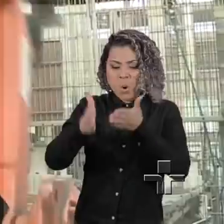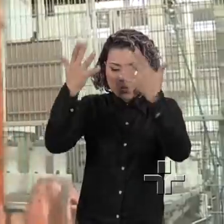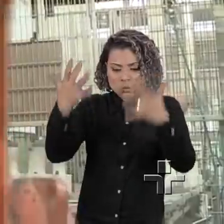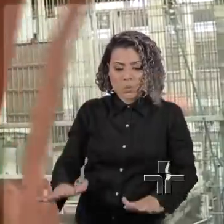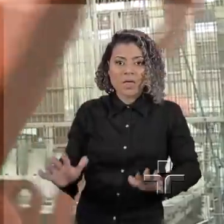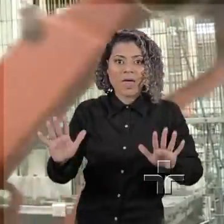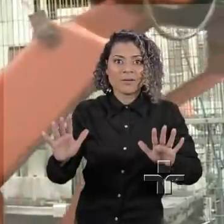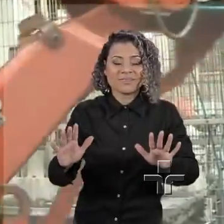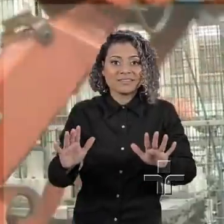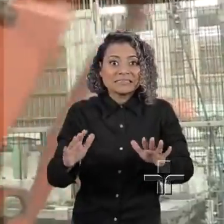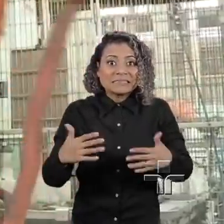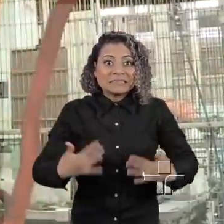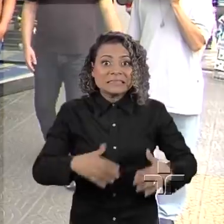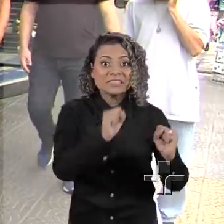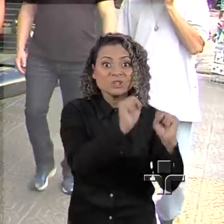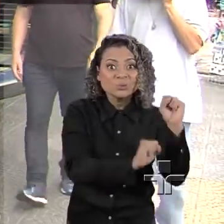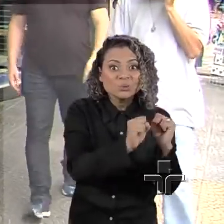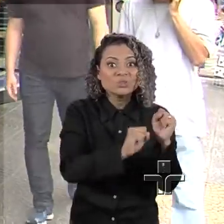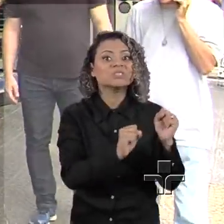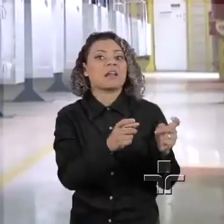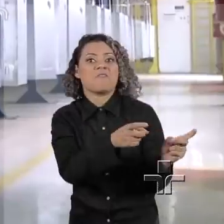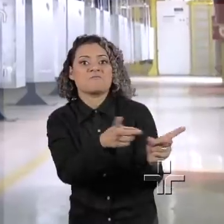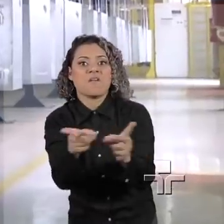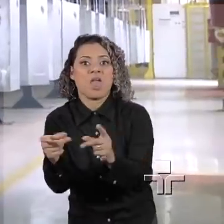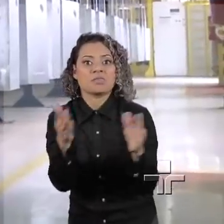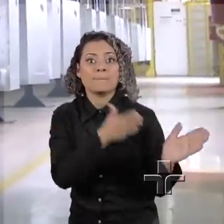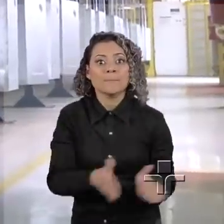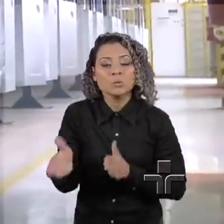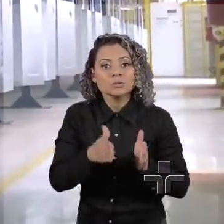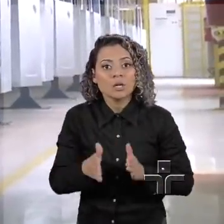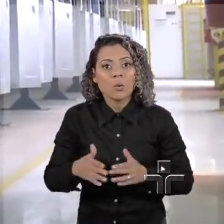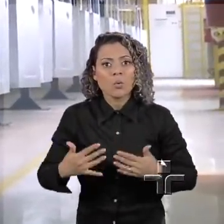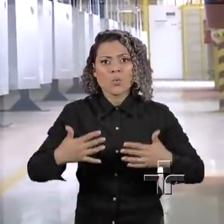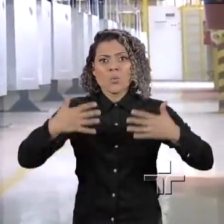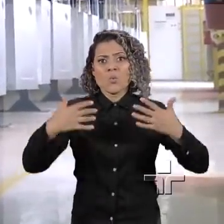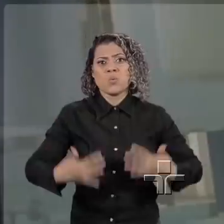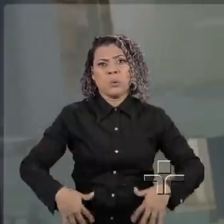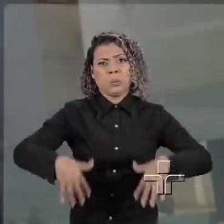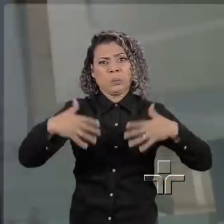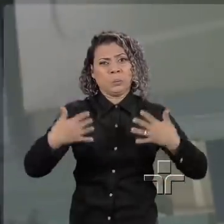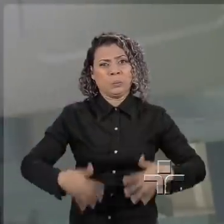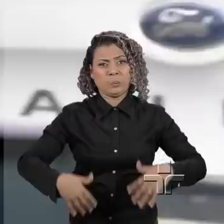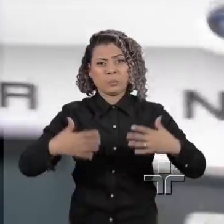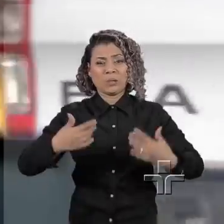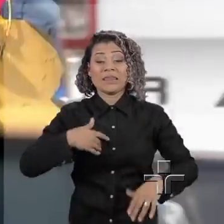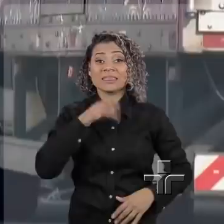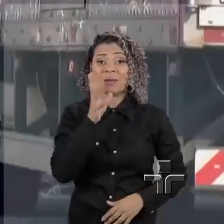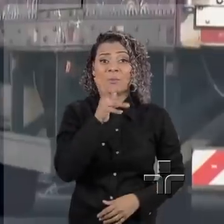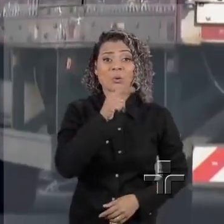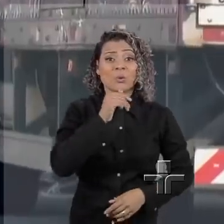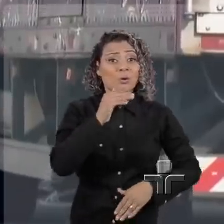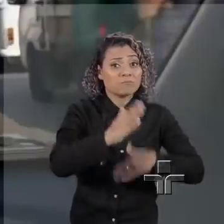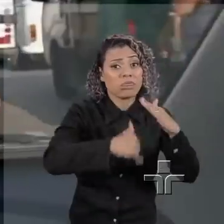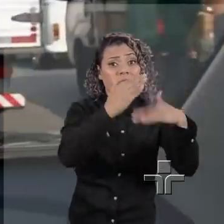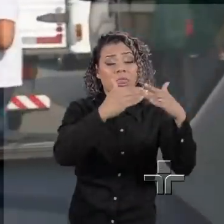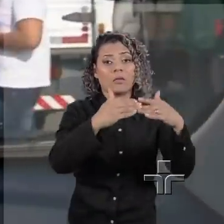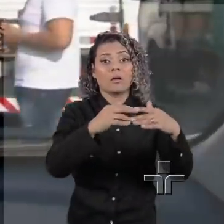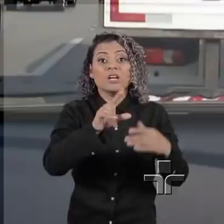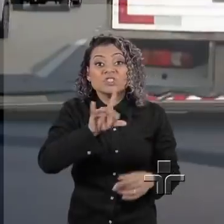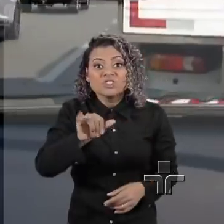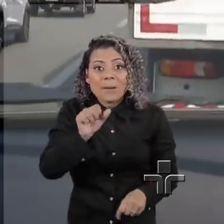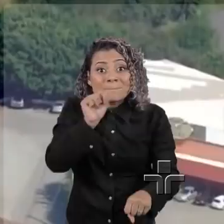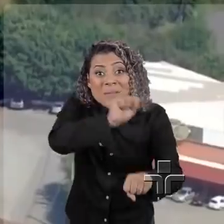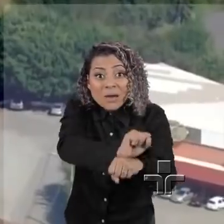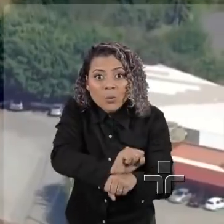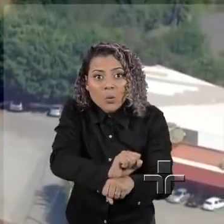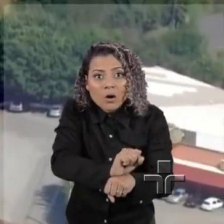Petrobras. A indústria, comércio e produção custaram a engatar o ritmo novamente. Os dias parados custaram